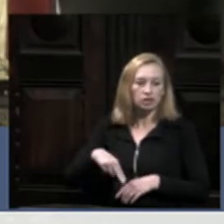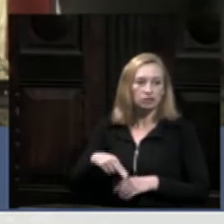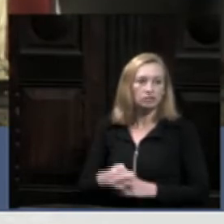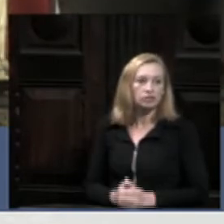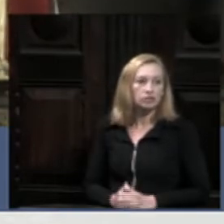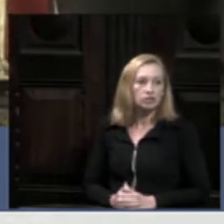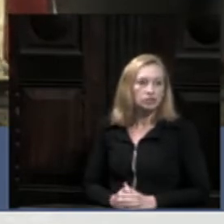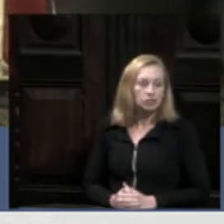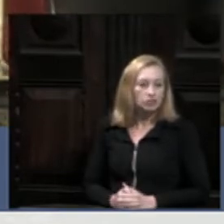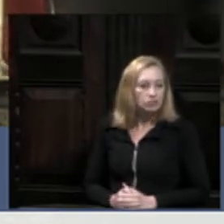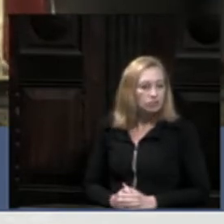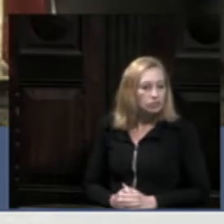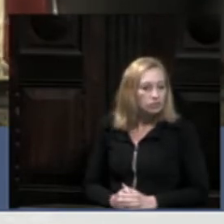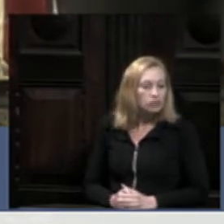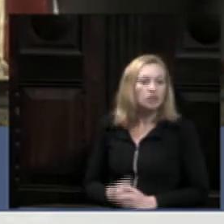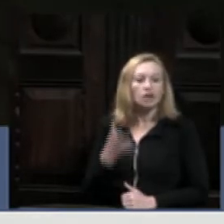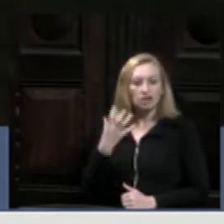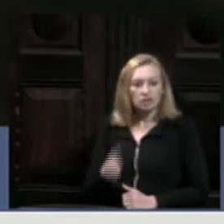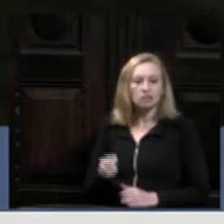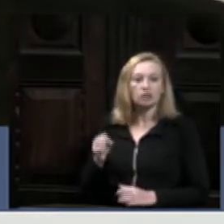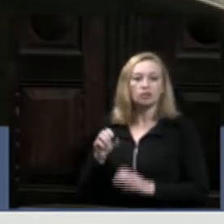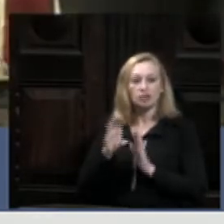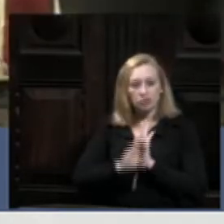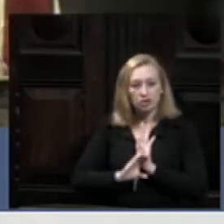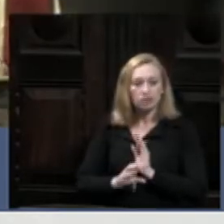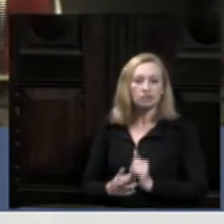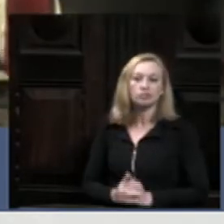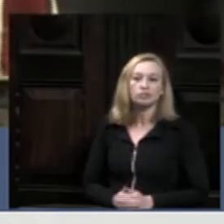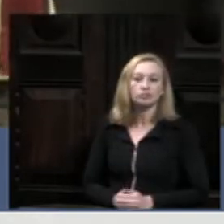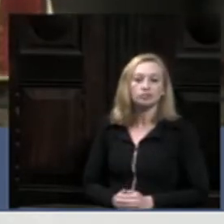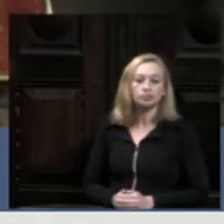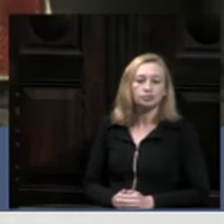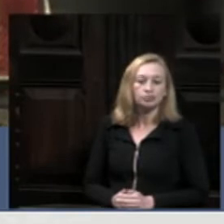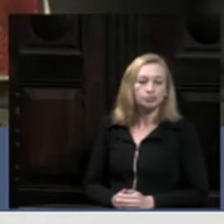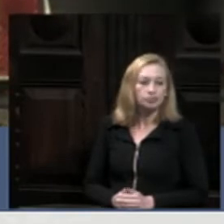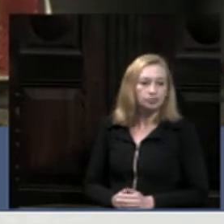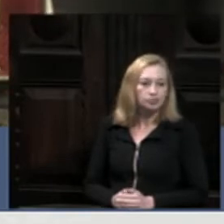Vai vir. Favorável à emenda, presidente.